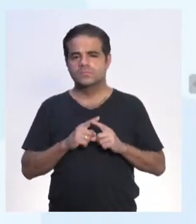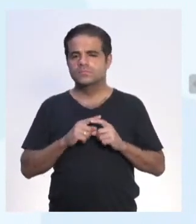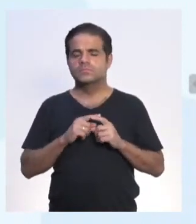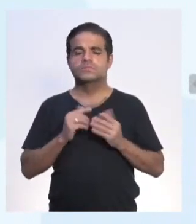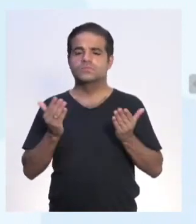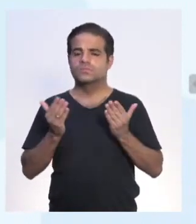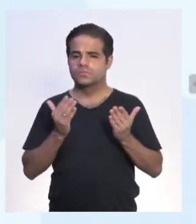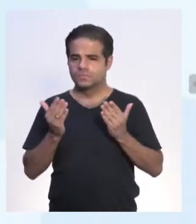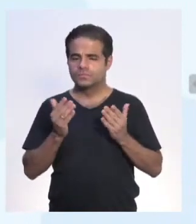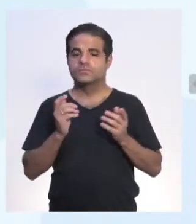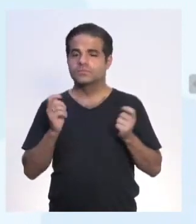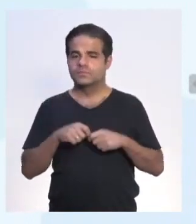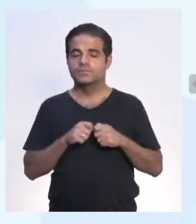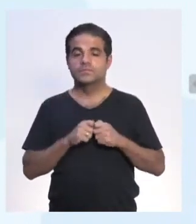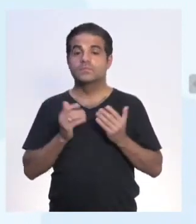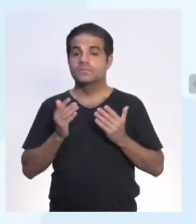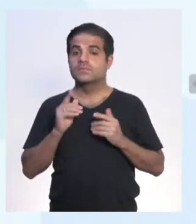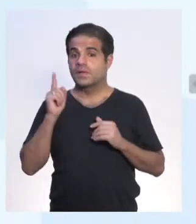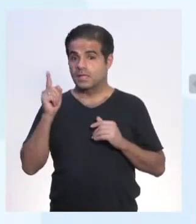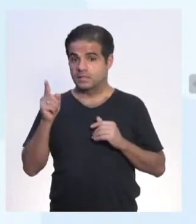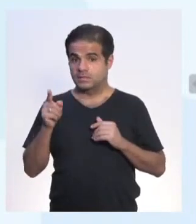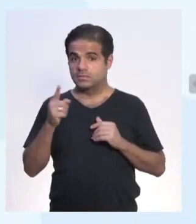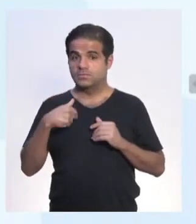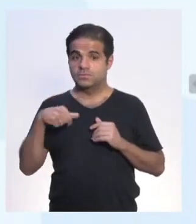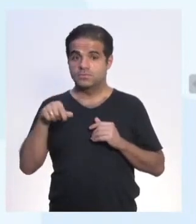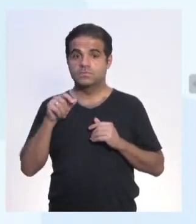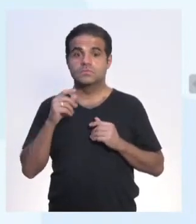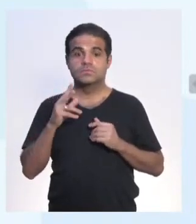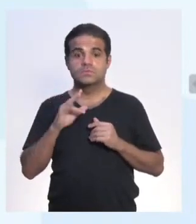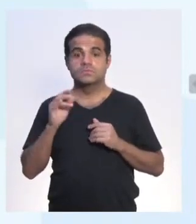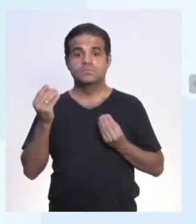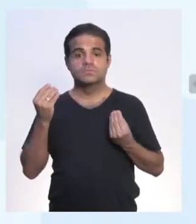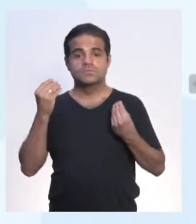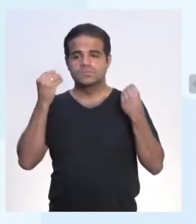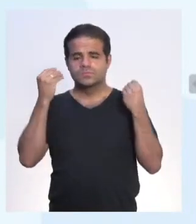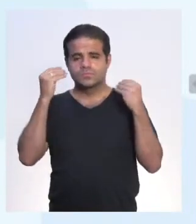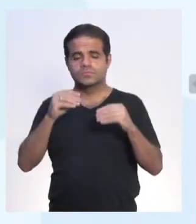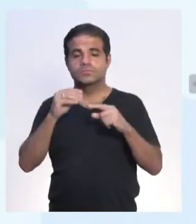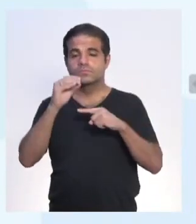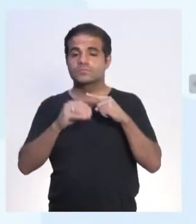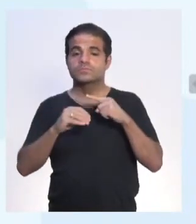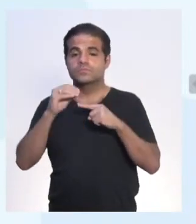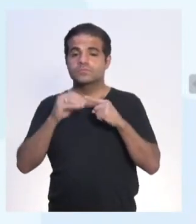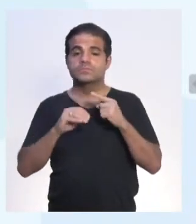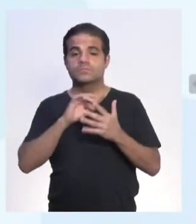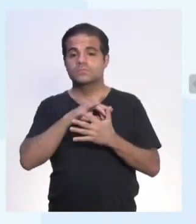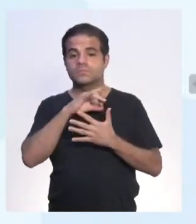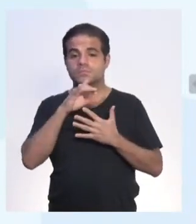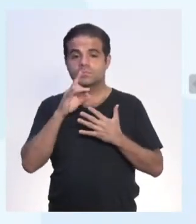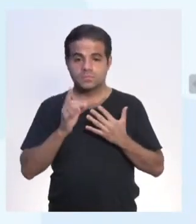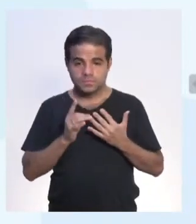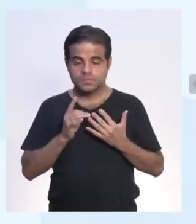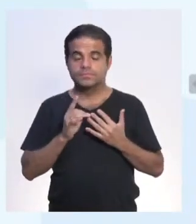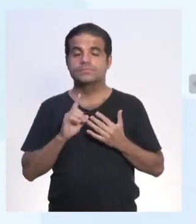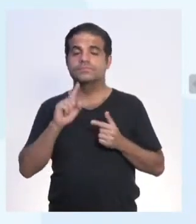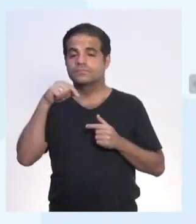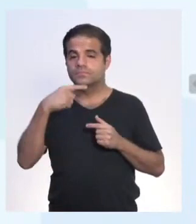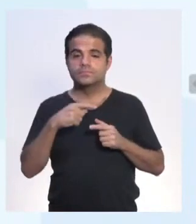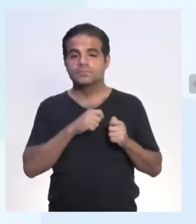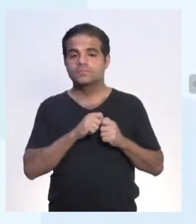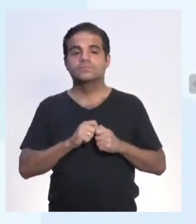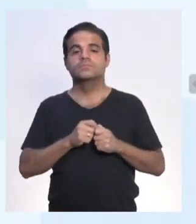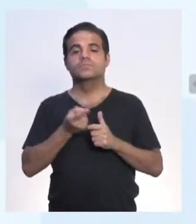fazer a comparação. Aqui, nós vamos compor a fração de cada figura e fazer